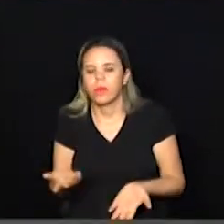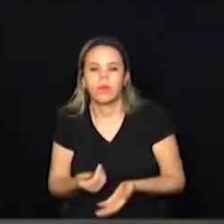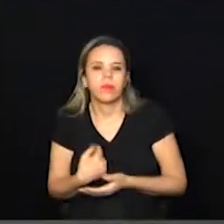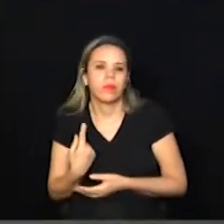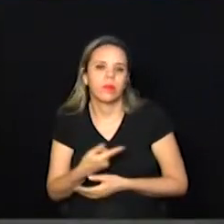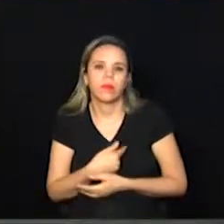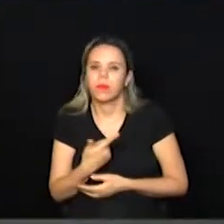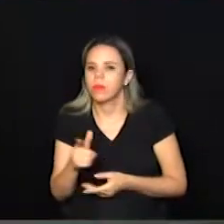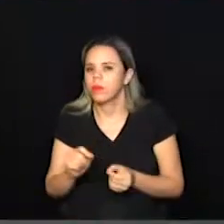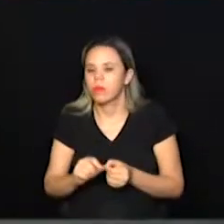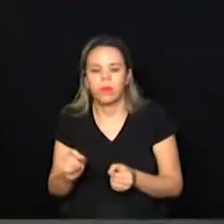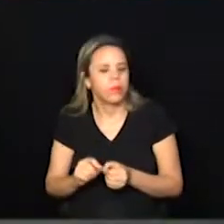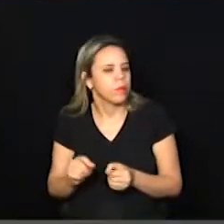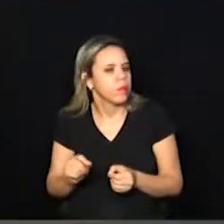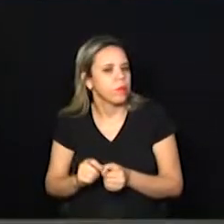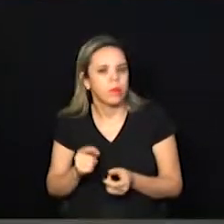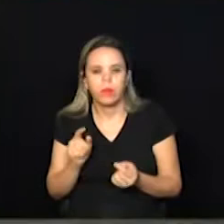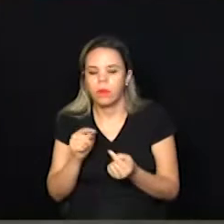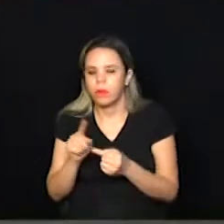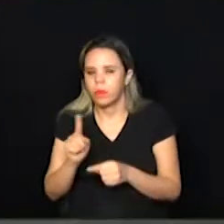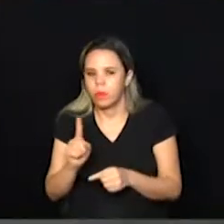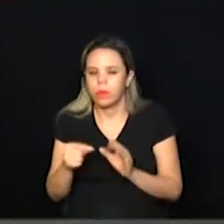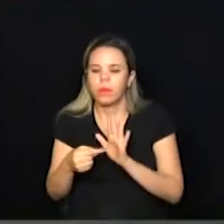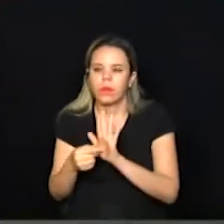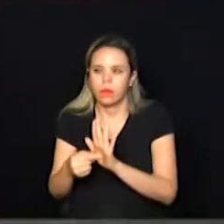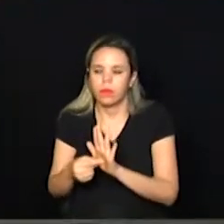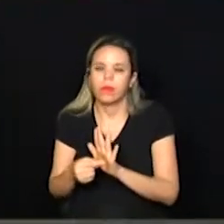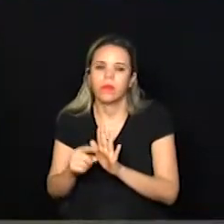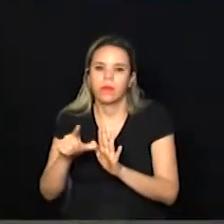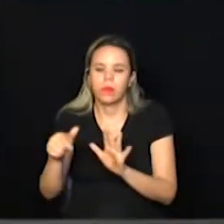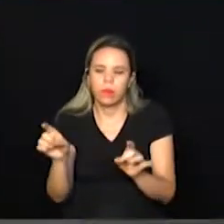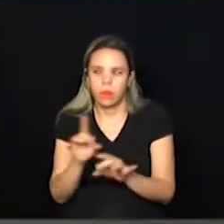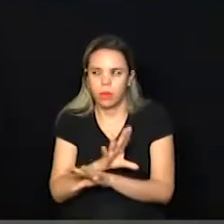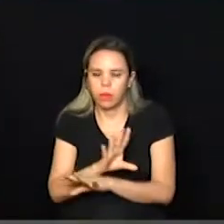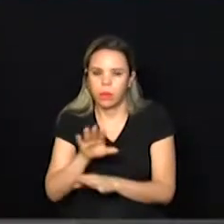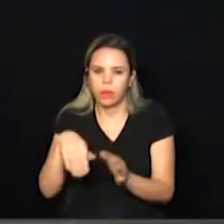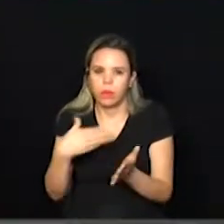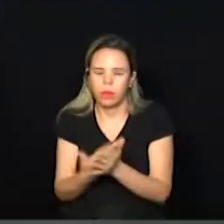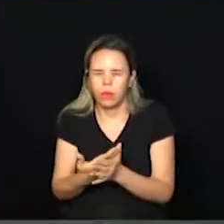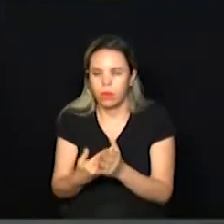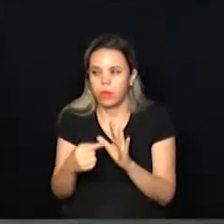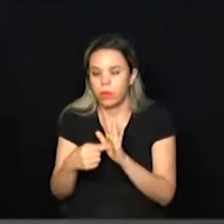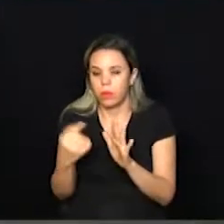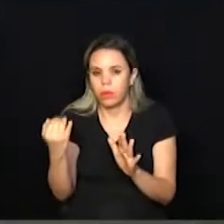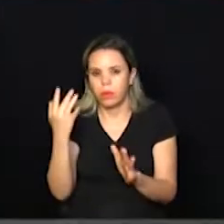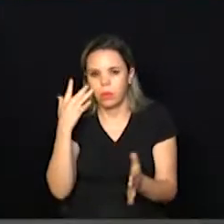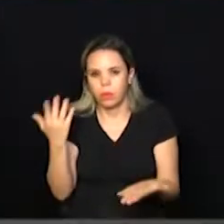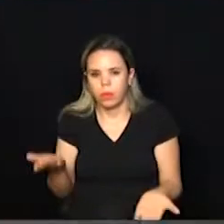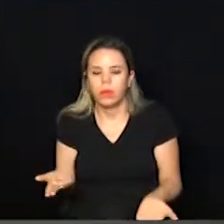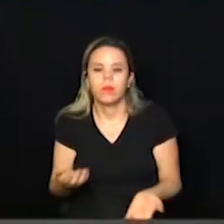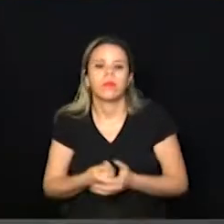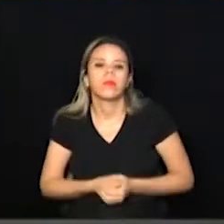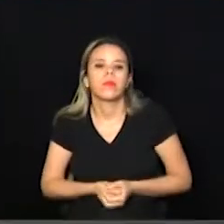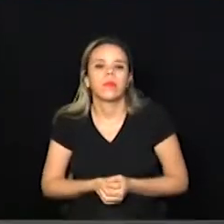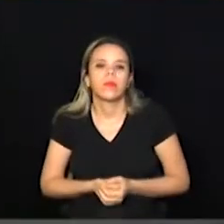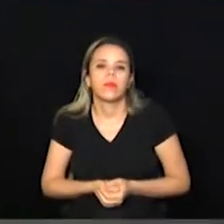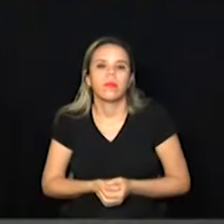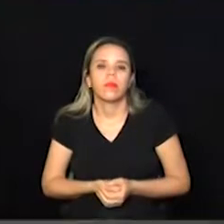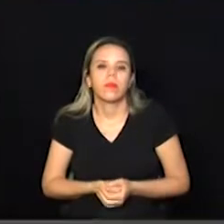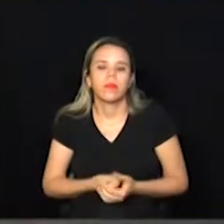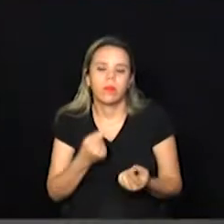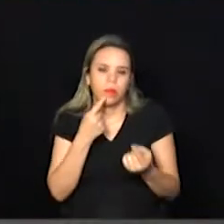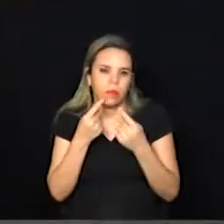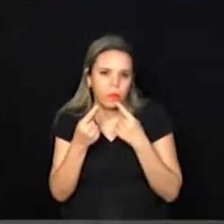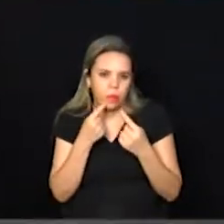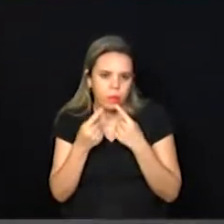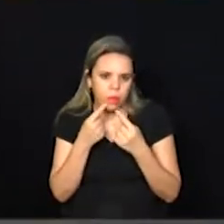nós não fizemos o recorte nesse sentido, mas podemos apresentar posteriormente, até enviar, acho que é importante isso. A questão de diálogo com